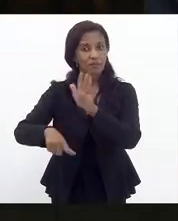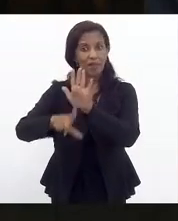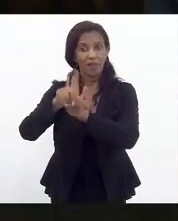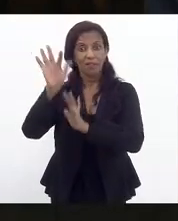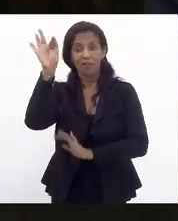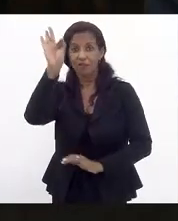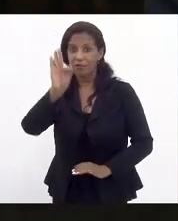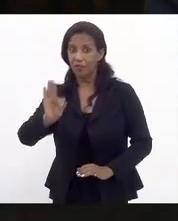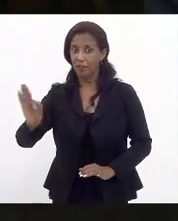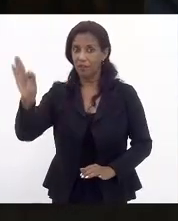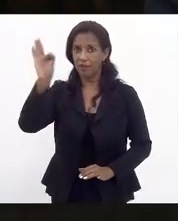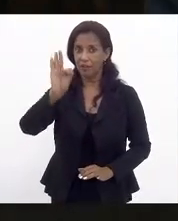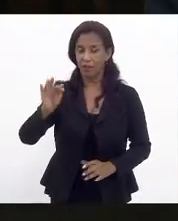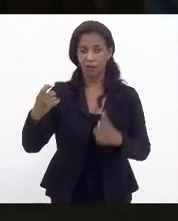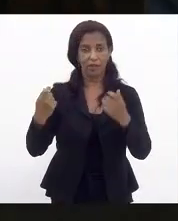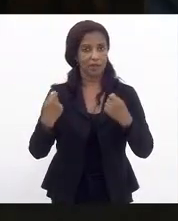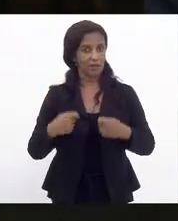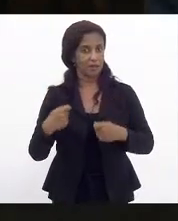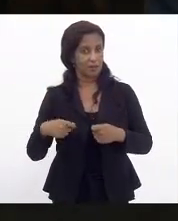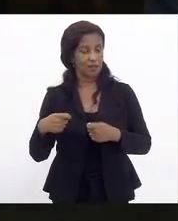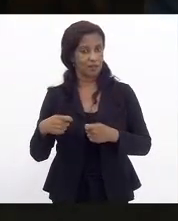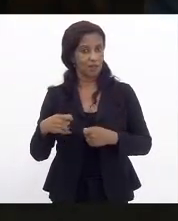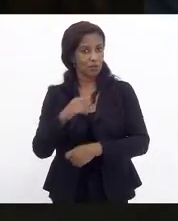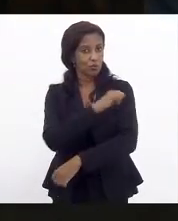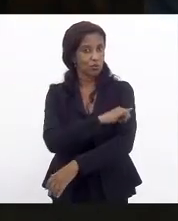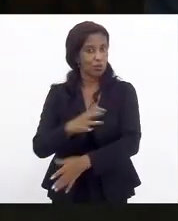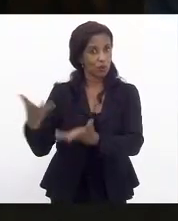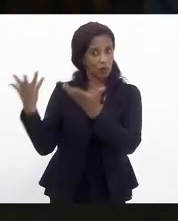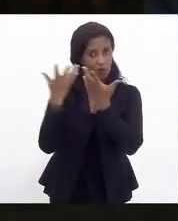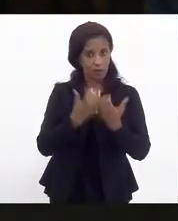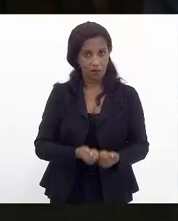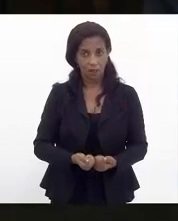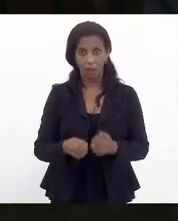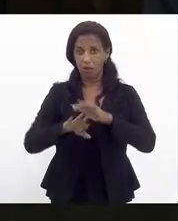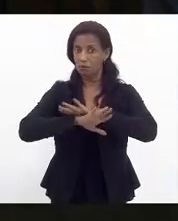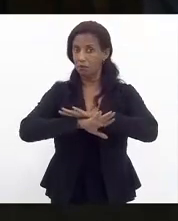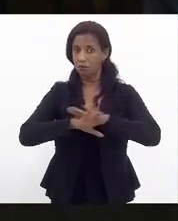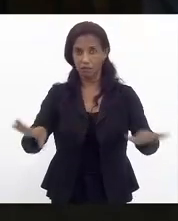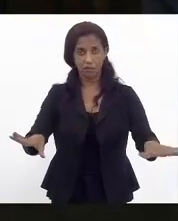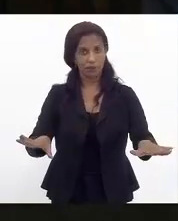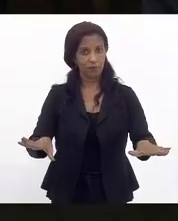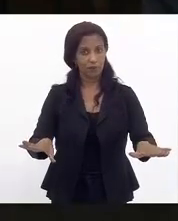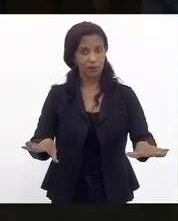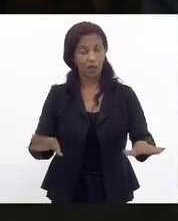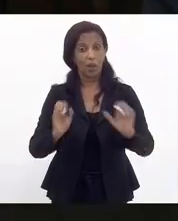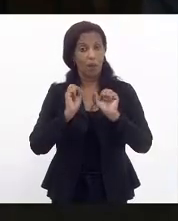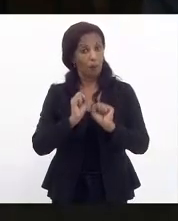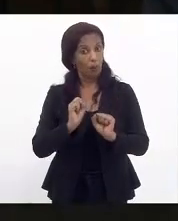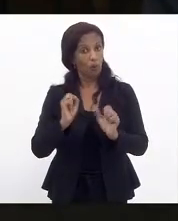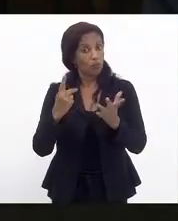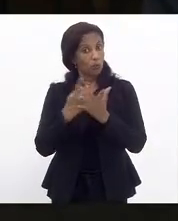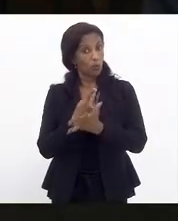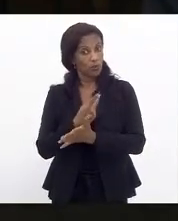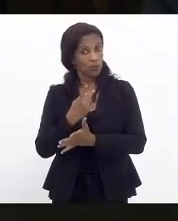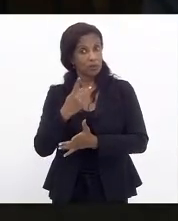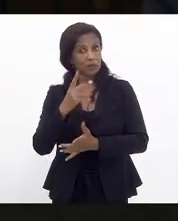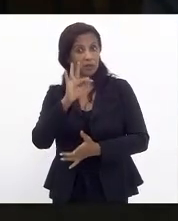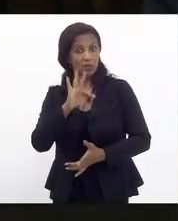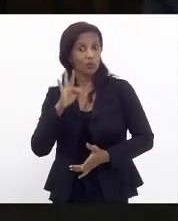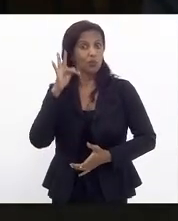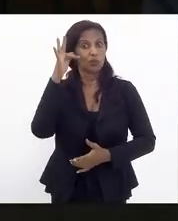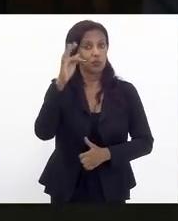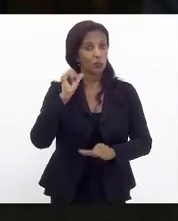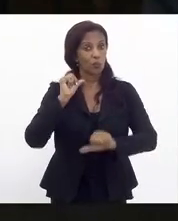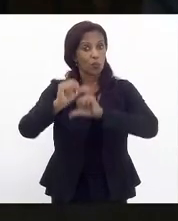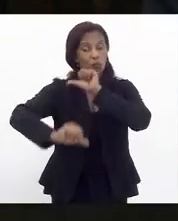de lei federal EA necessidade do Rio de Janeiro aderi não existe mais pode ser que isso mude para os novos